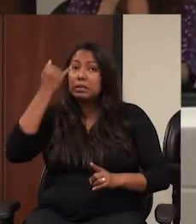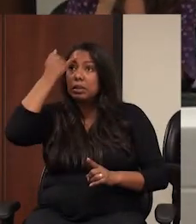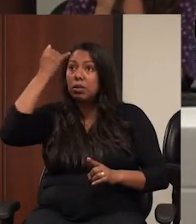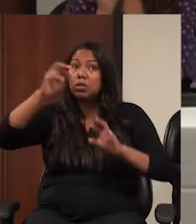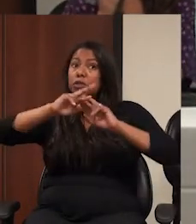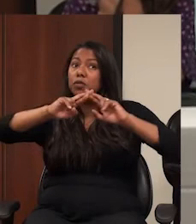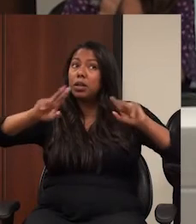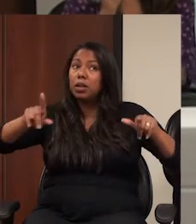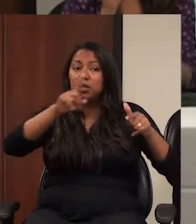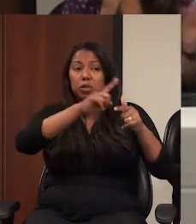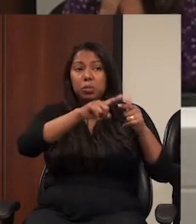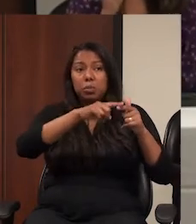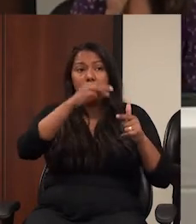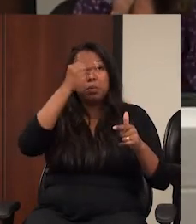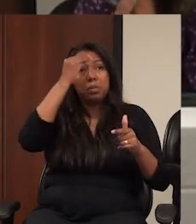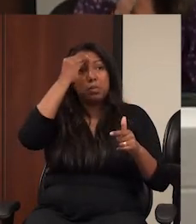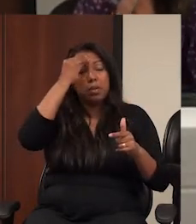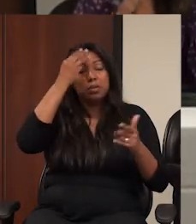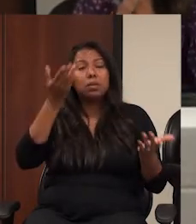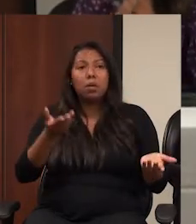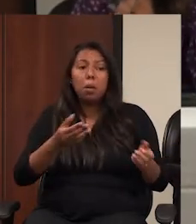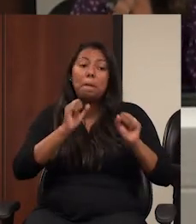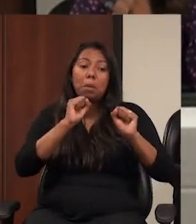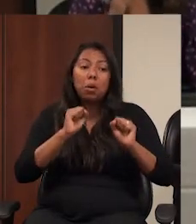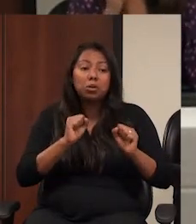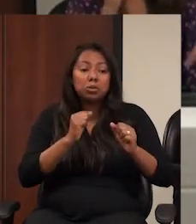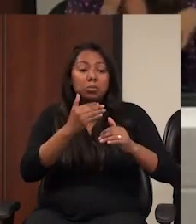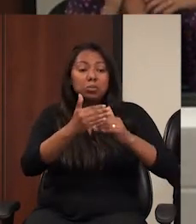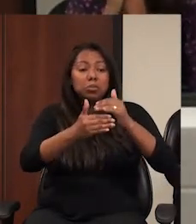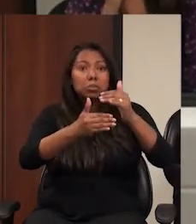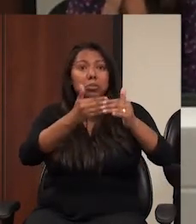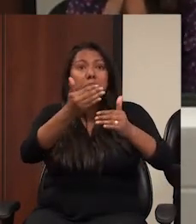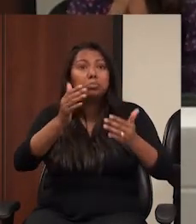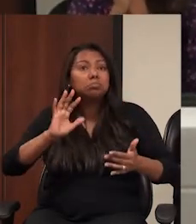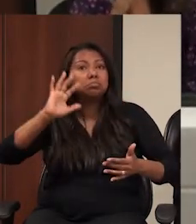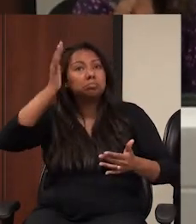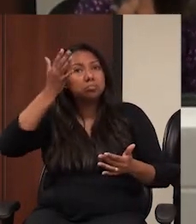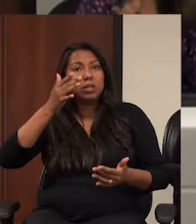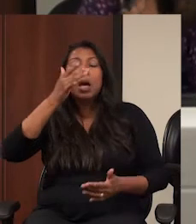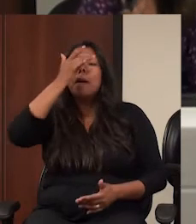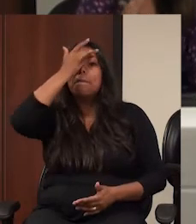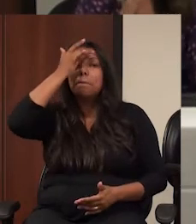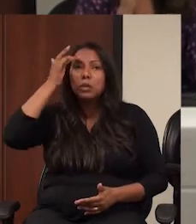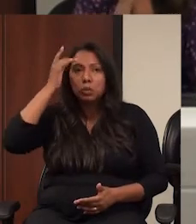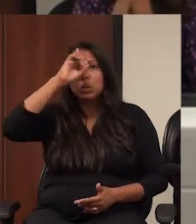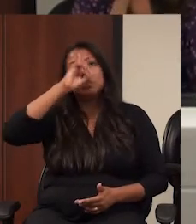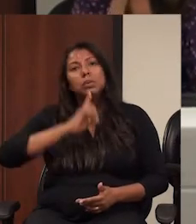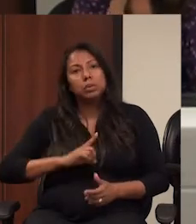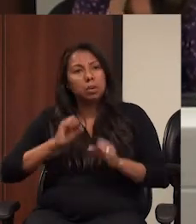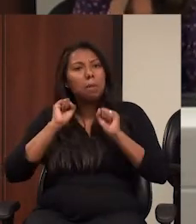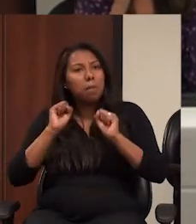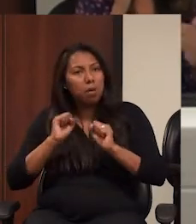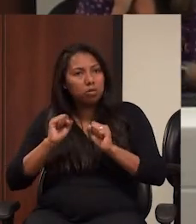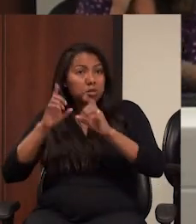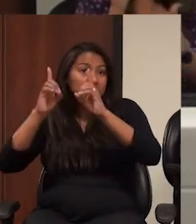transtorno mental é outro. Ele pode ser adquirido ao longo da vida. A pessoa com depressão pode ser considerada pessoa com